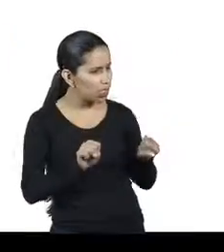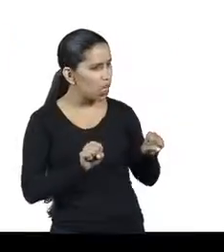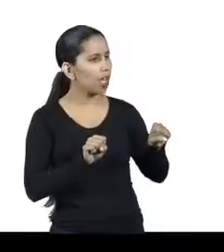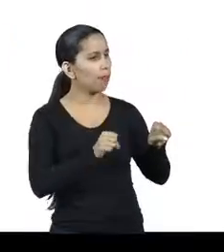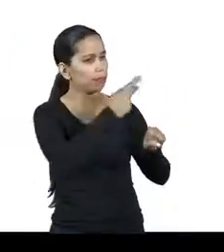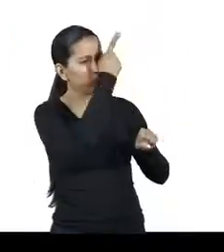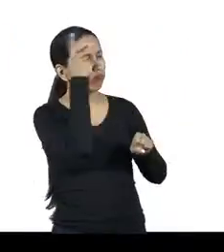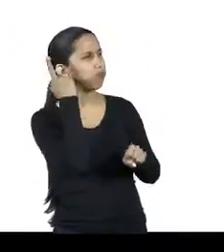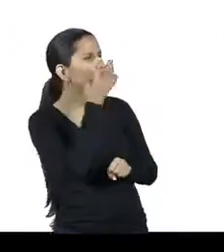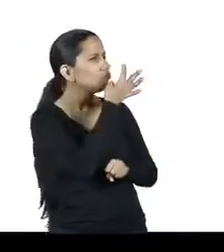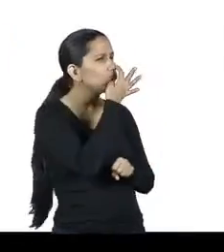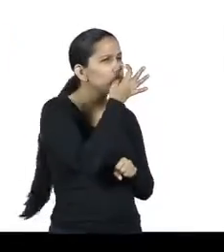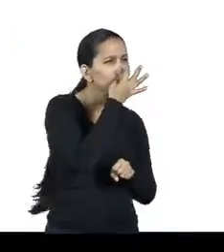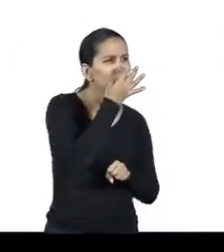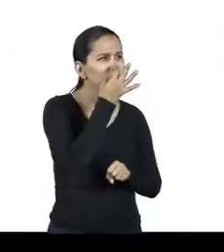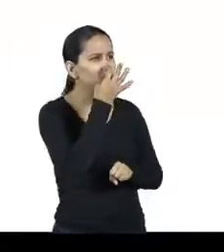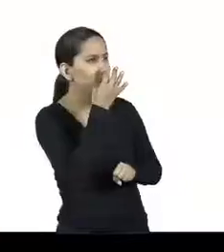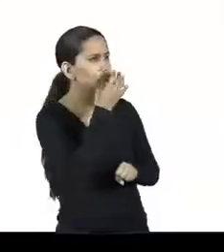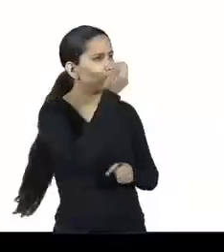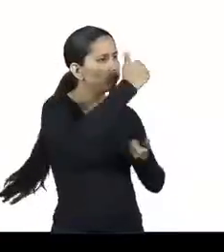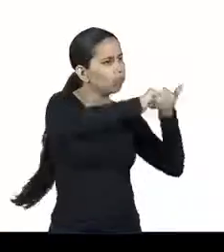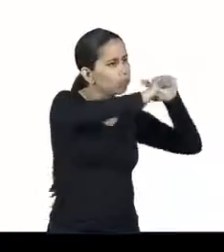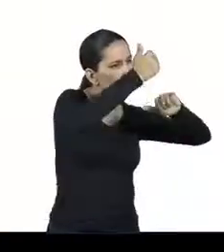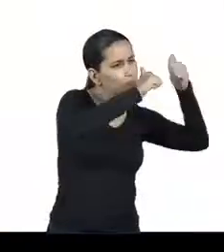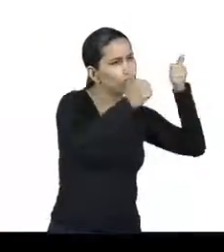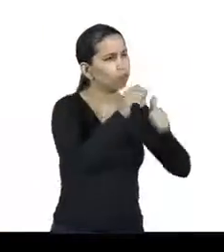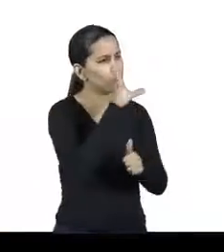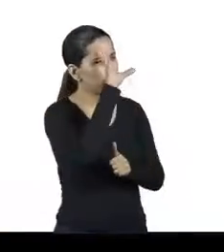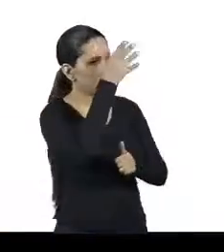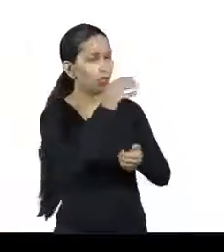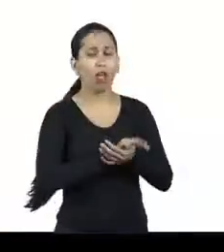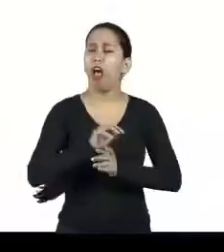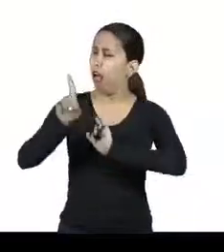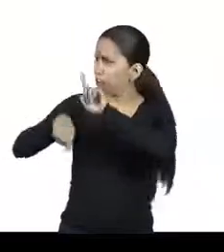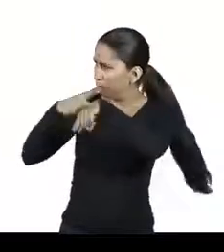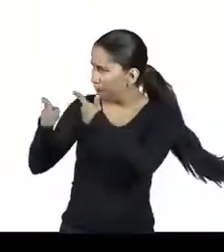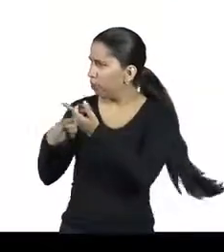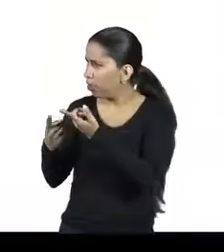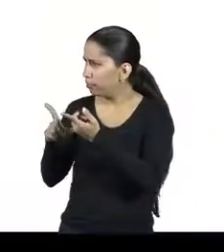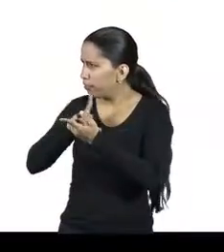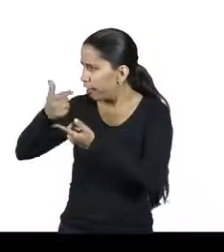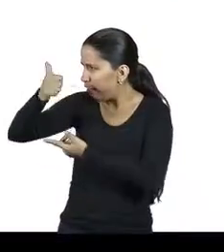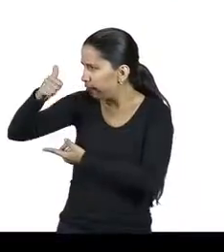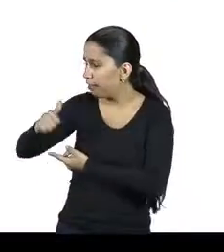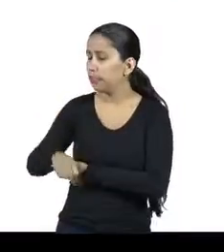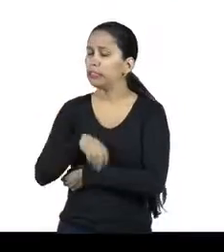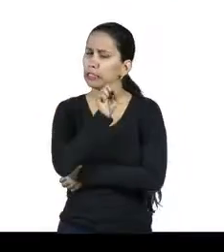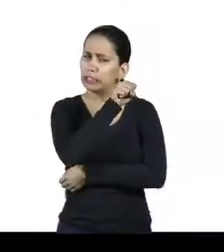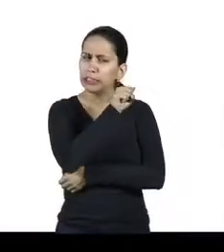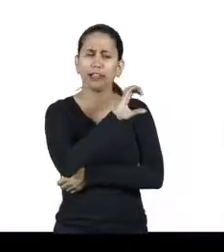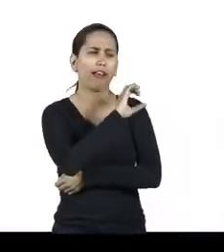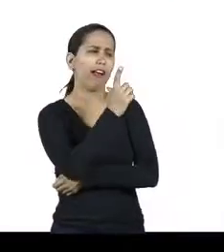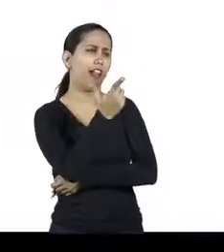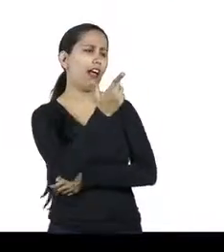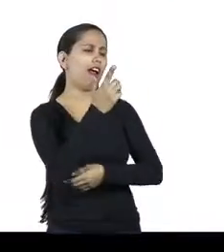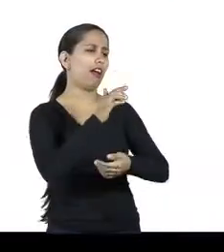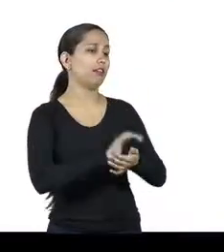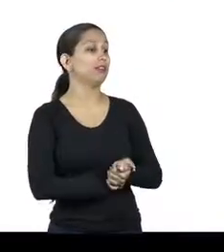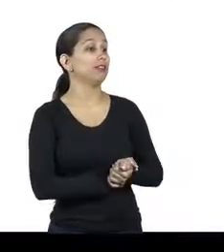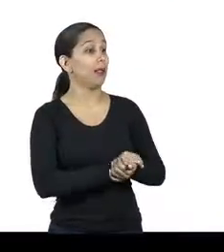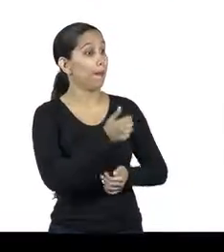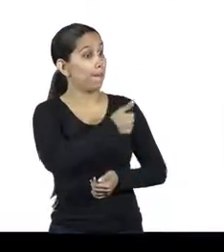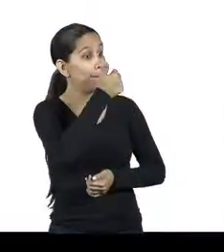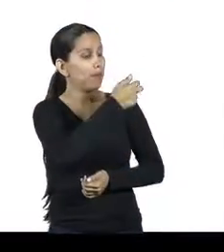as devidas tratativas. Então, depois que ele preenche o formulário da não conformidade, há uma análise. Sim, claro. A princípio